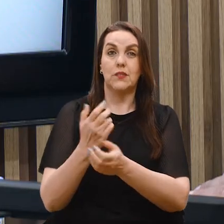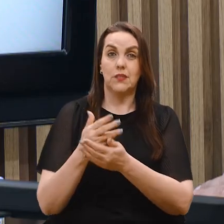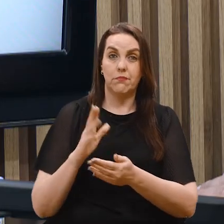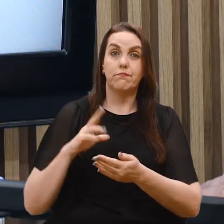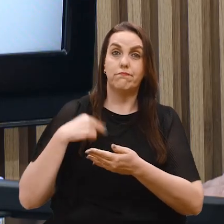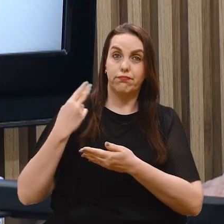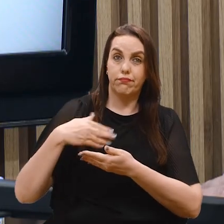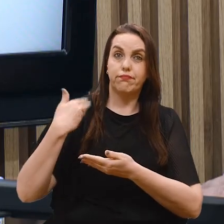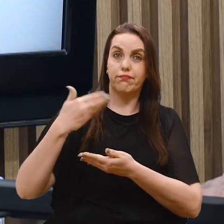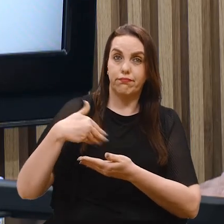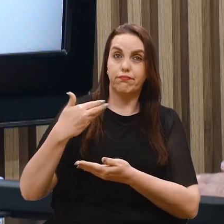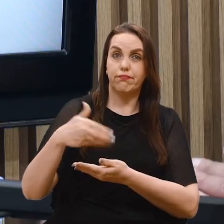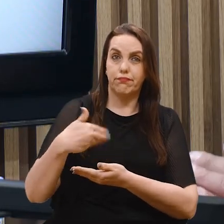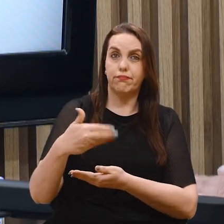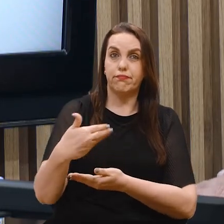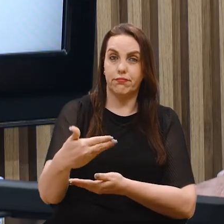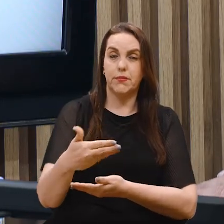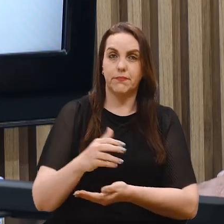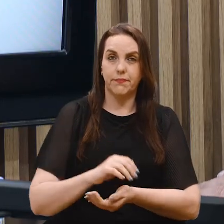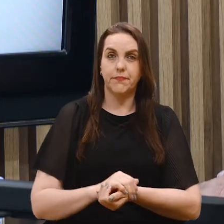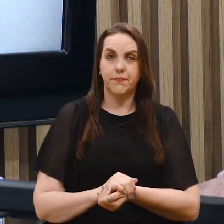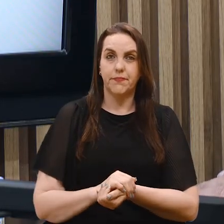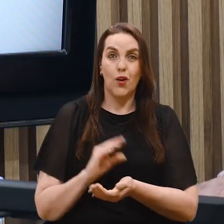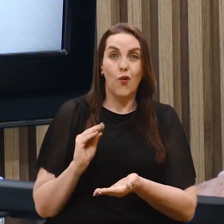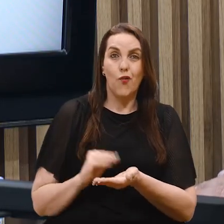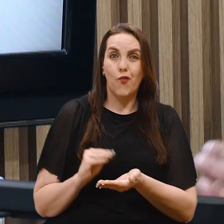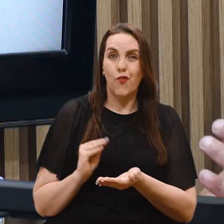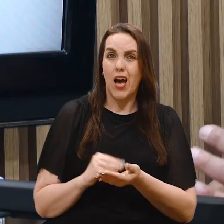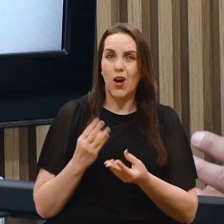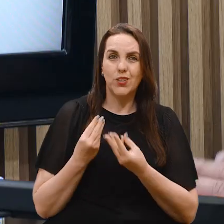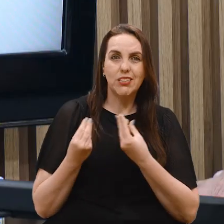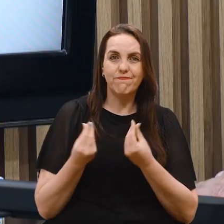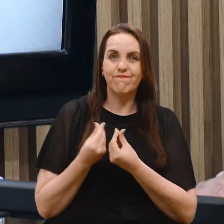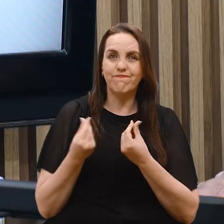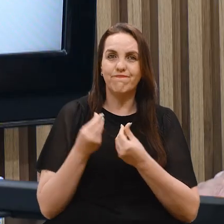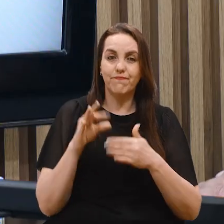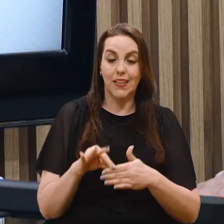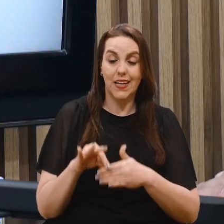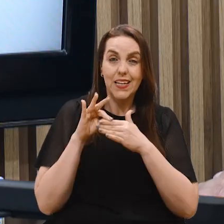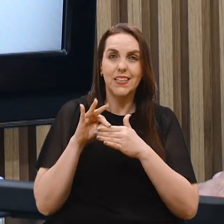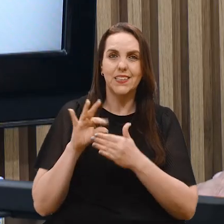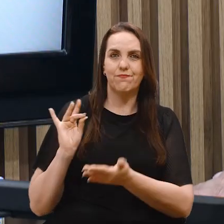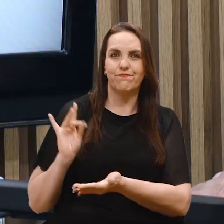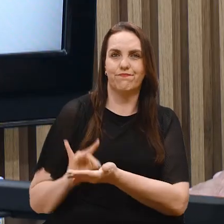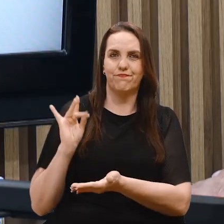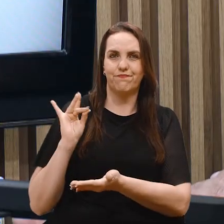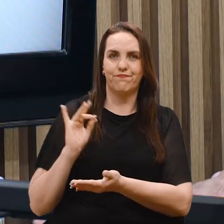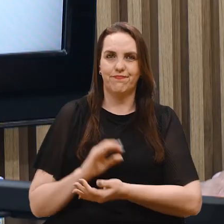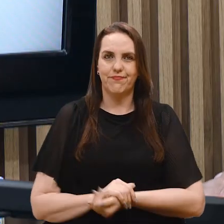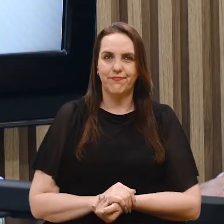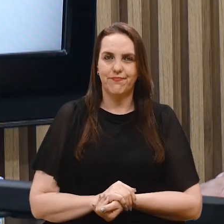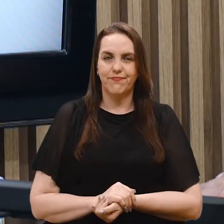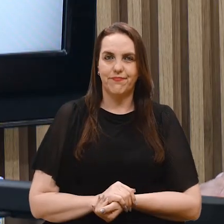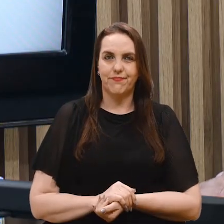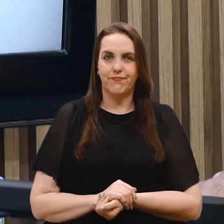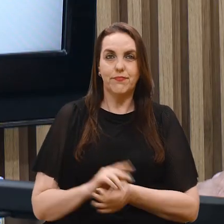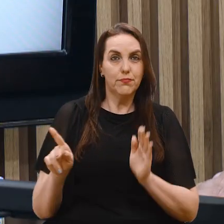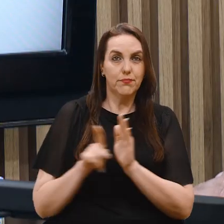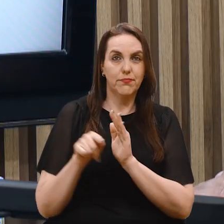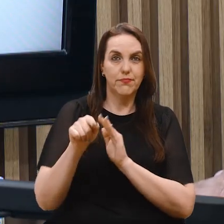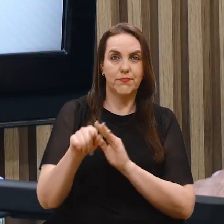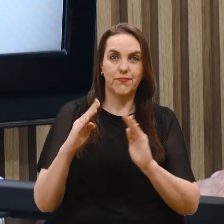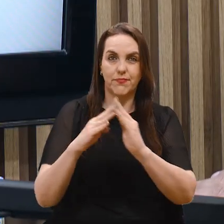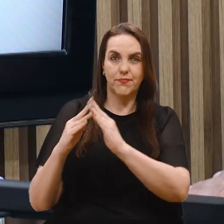sequência de falta, vamos dizer assim, de uma liderança efetiva, né? E os próprios moradores